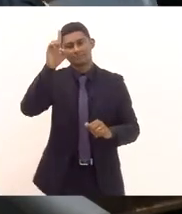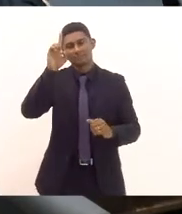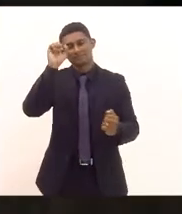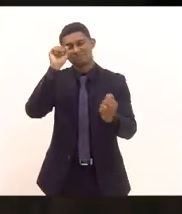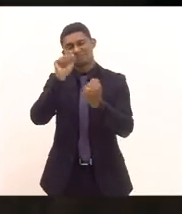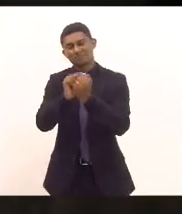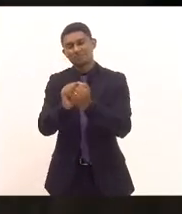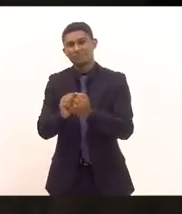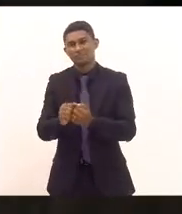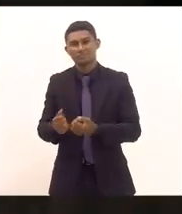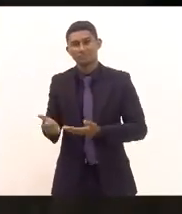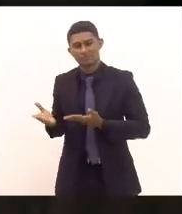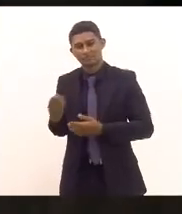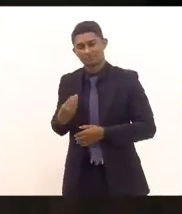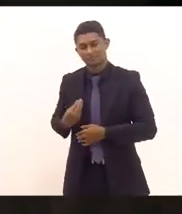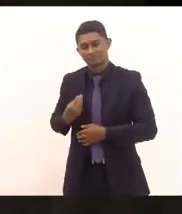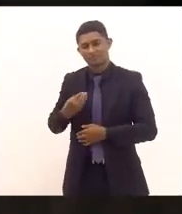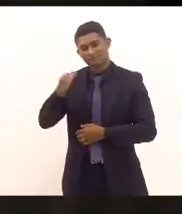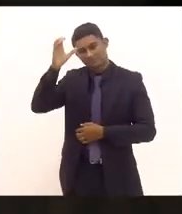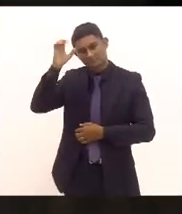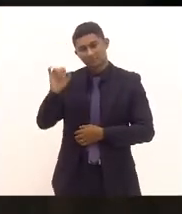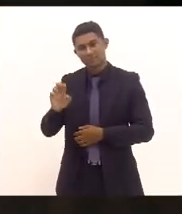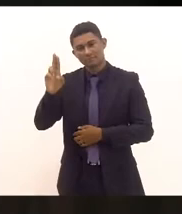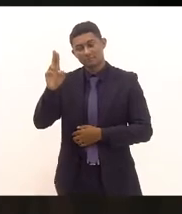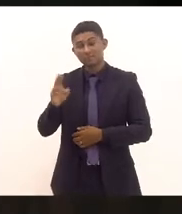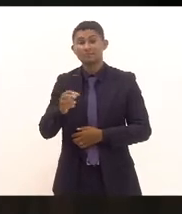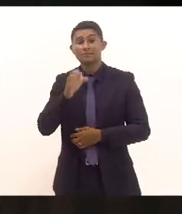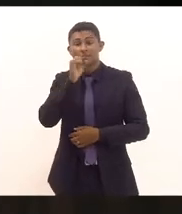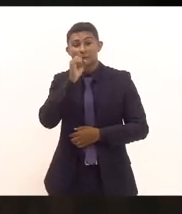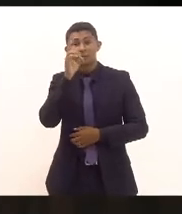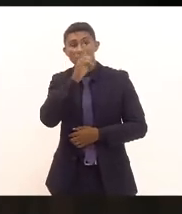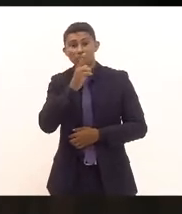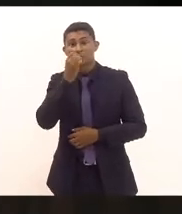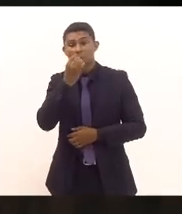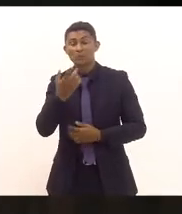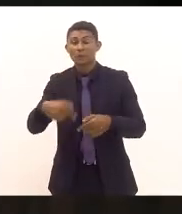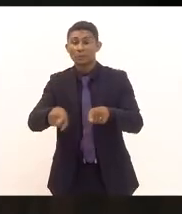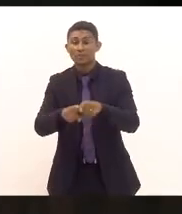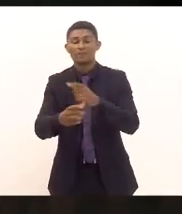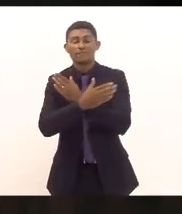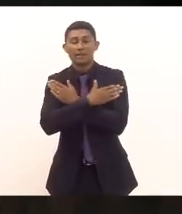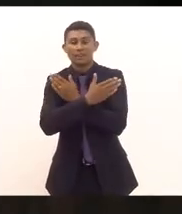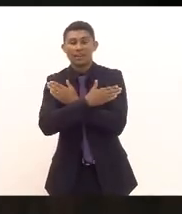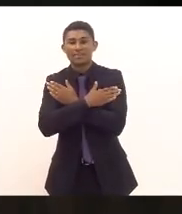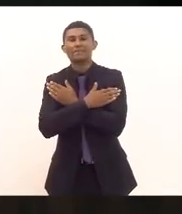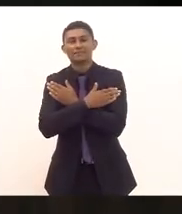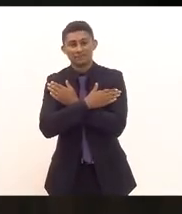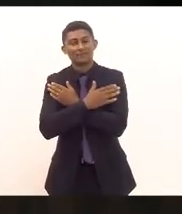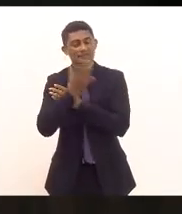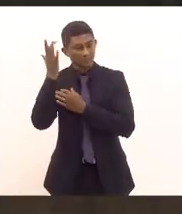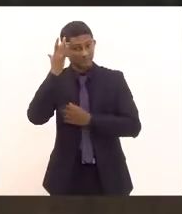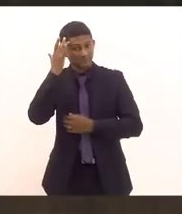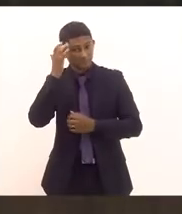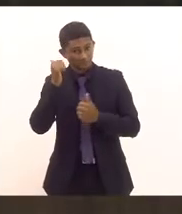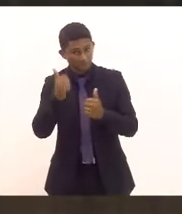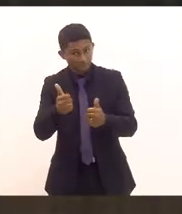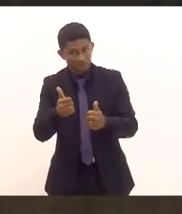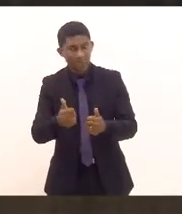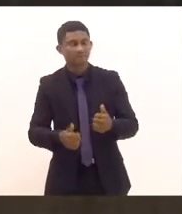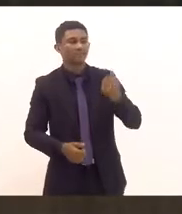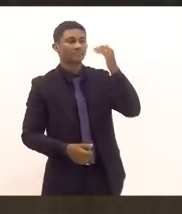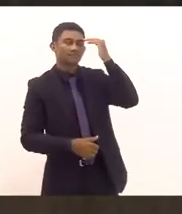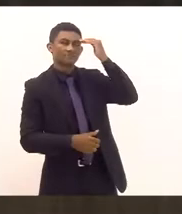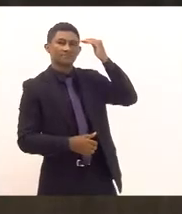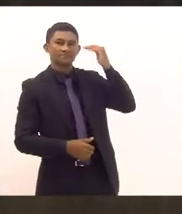com a presença da nossa querida Tia Jô bom final de semana bom feriado muito juízo muito obrigada E o